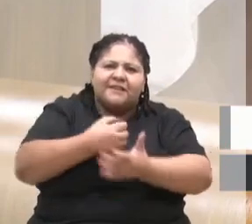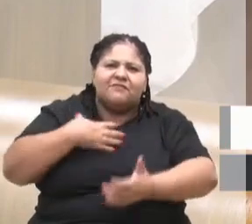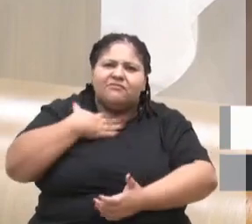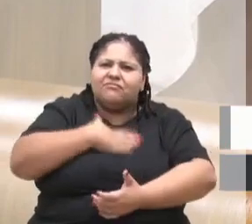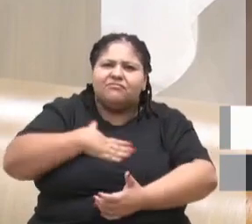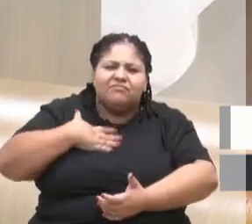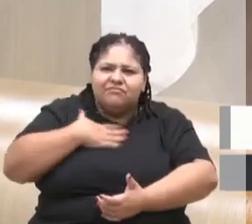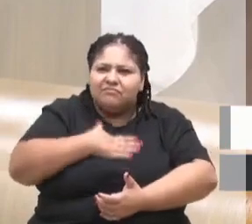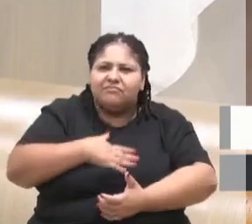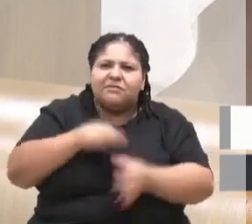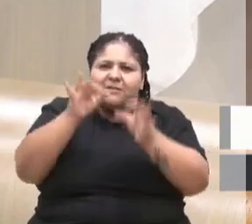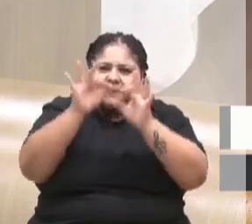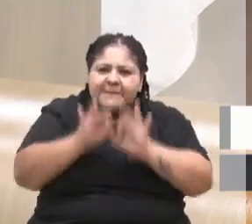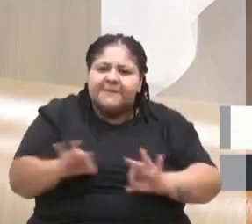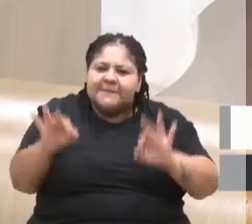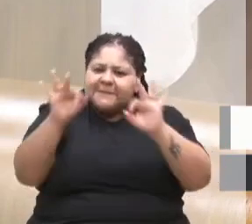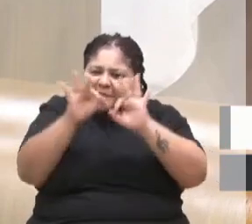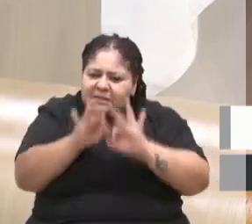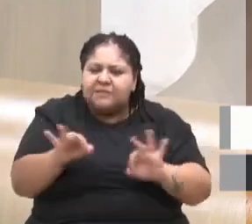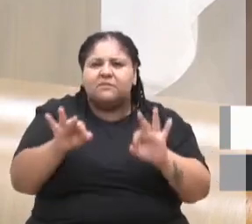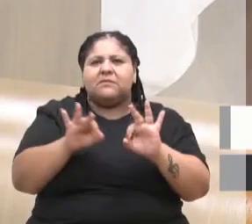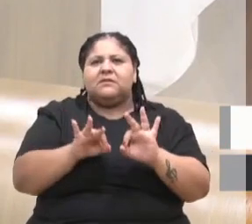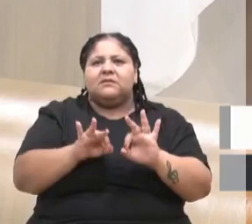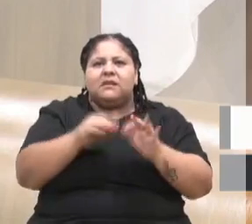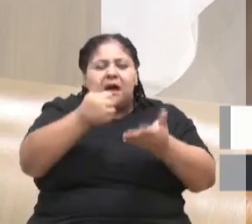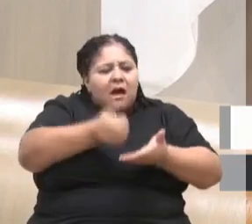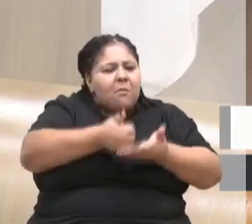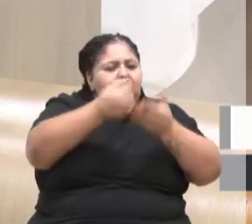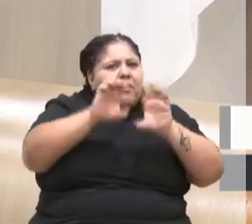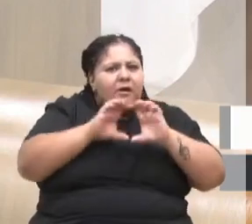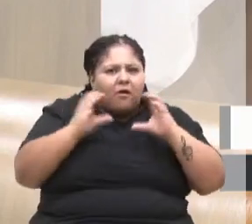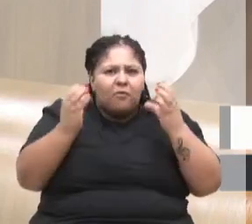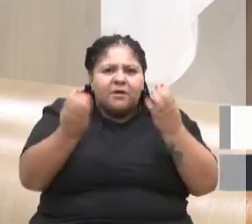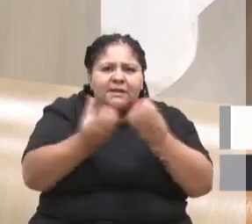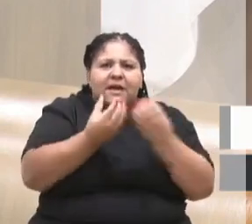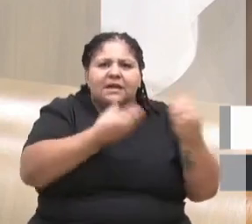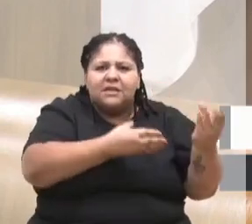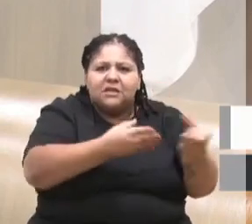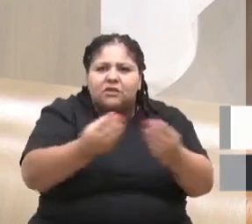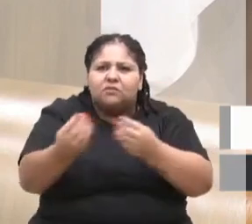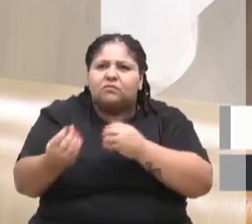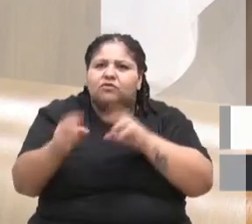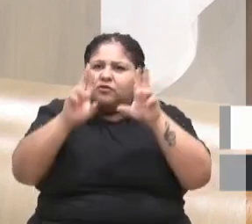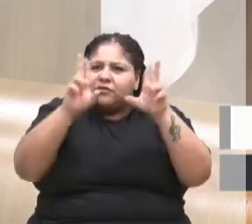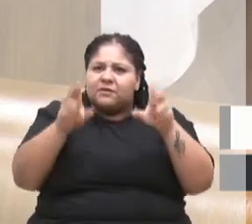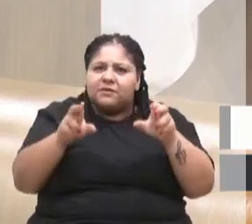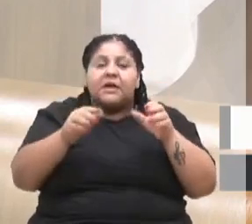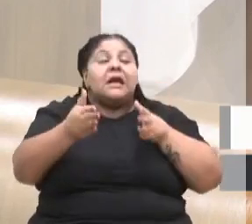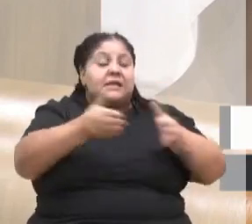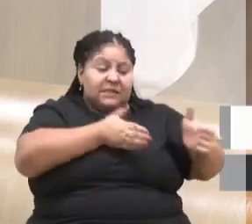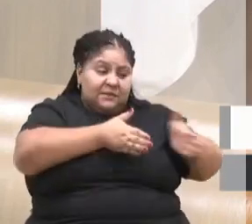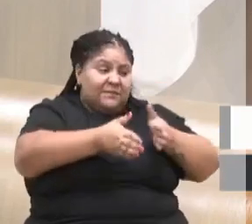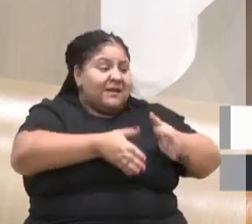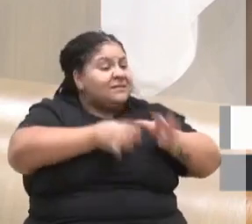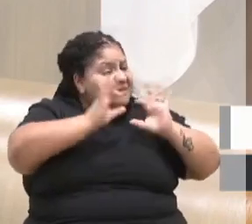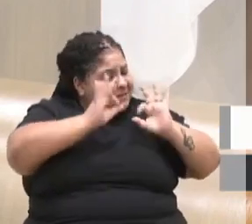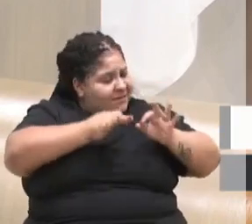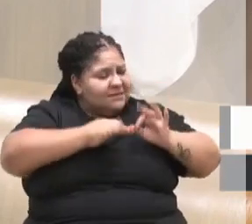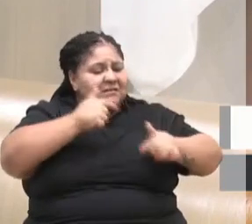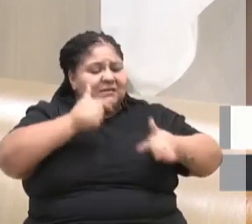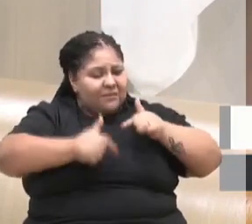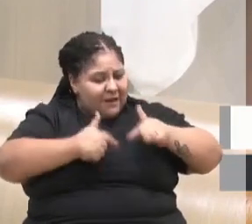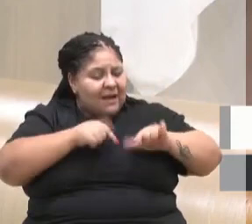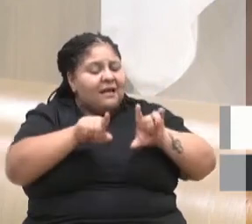presença na comunidade. Então, são muitos temas. A acessibilidade, com certeza, o senhor vai trabalhar também